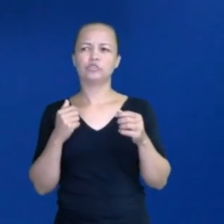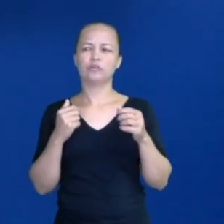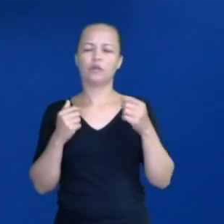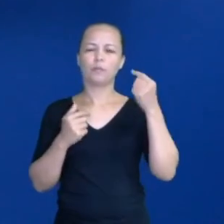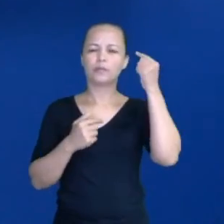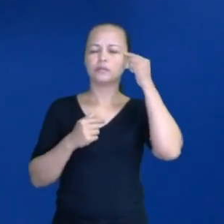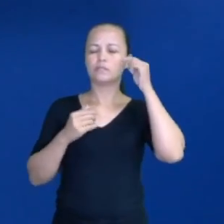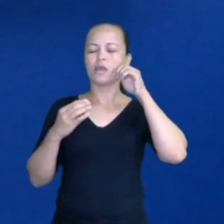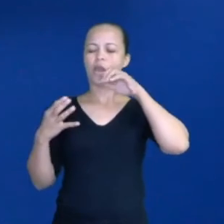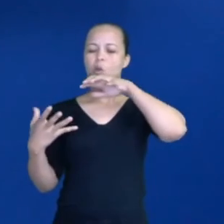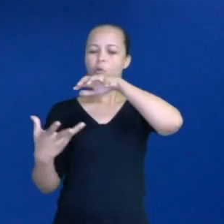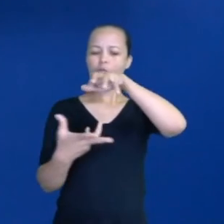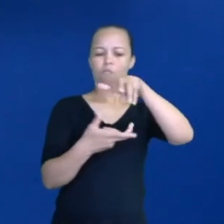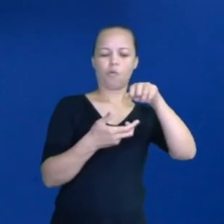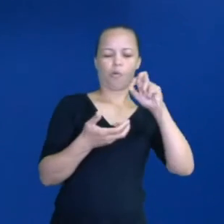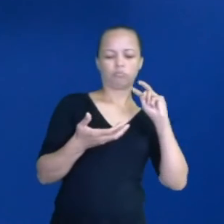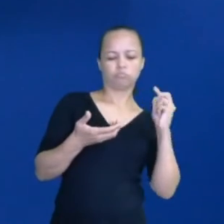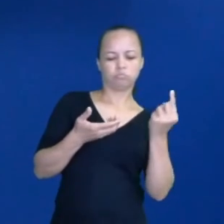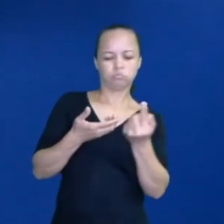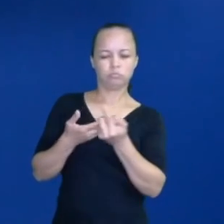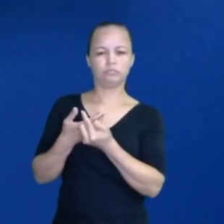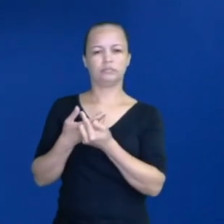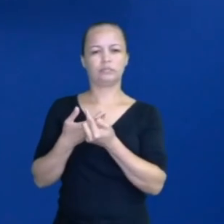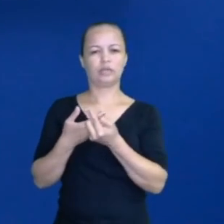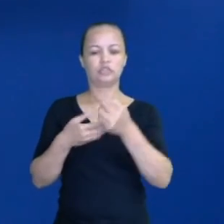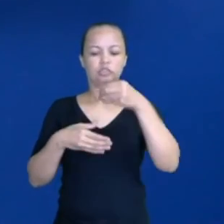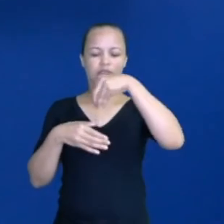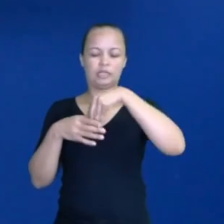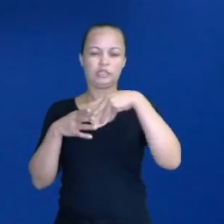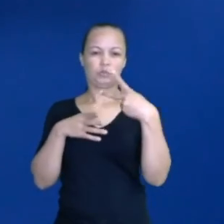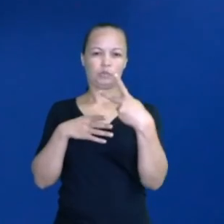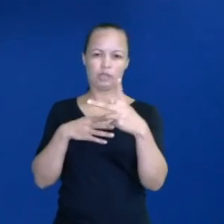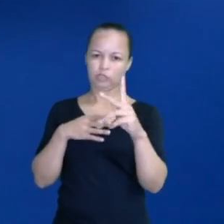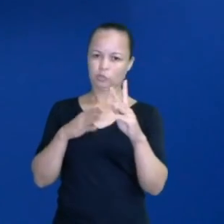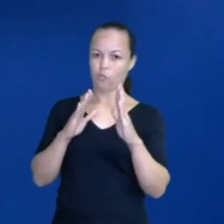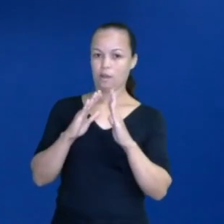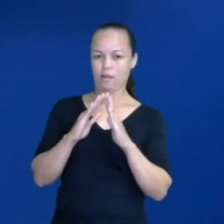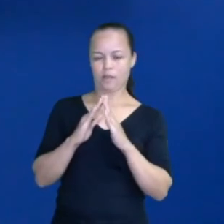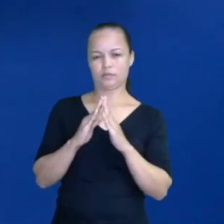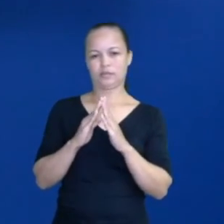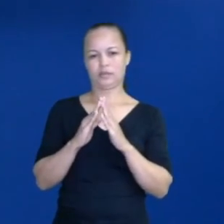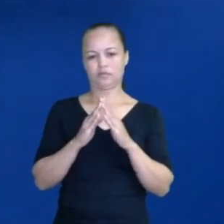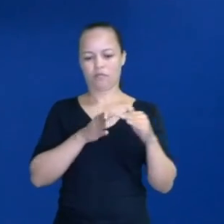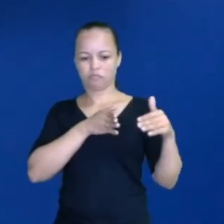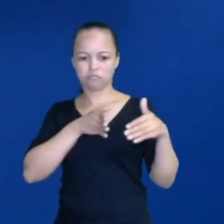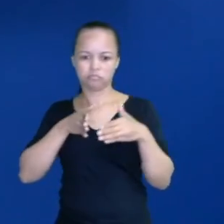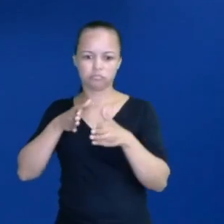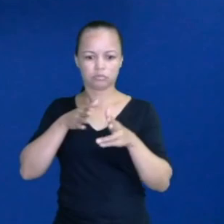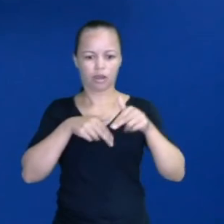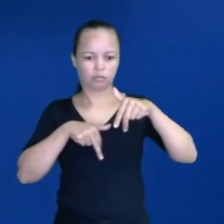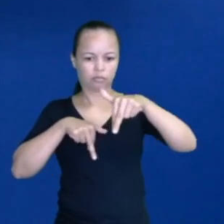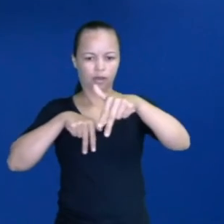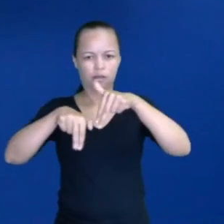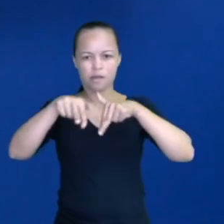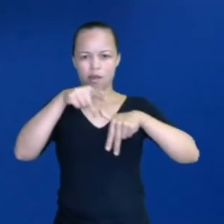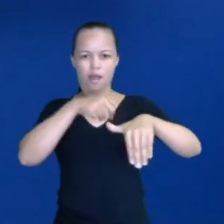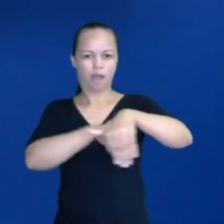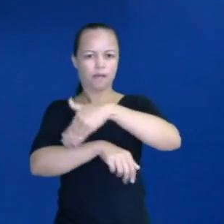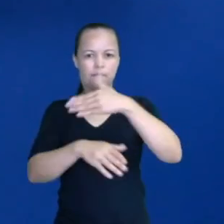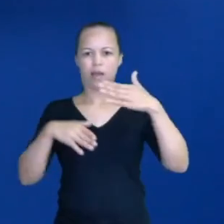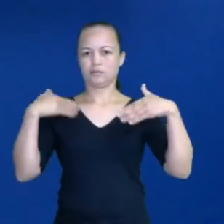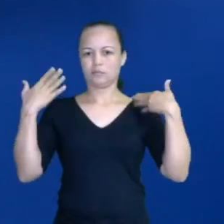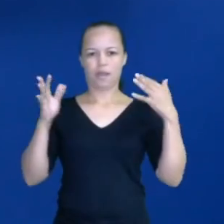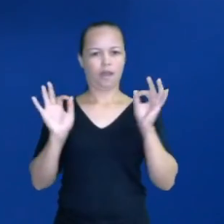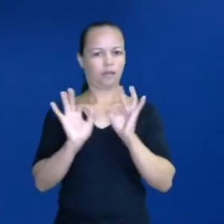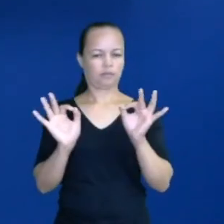mundo, mas dentro da sua casa. Não vai fazer nenhum trajeto, tá? Não vai sair para canto nenhum.